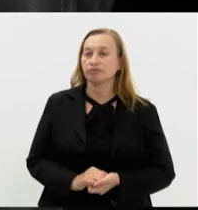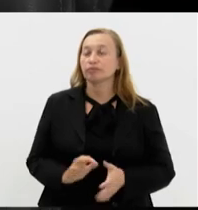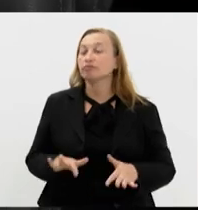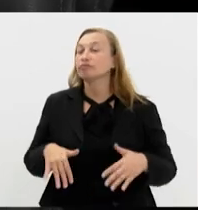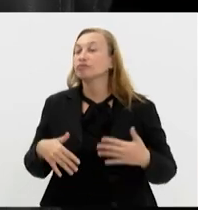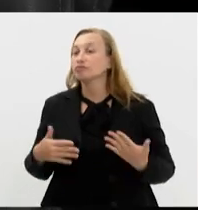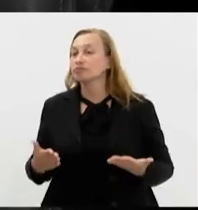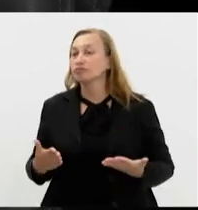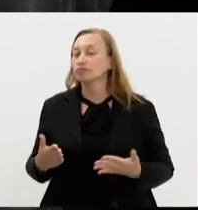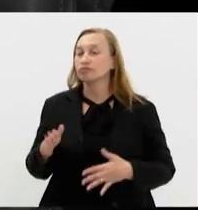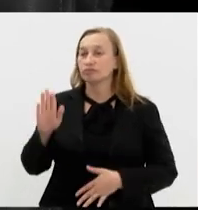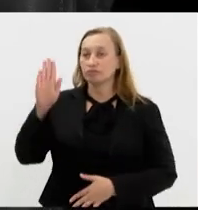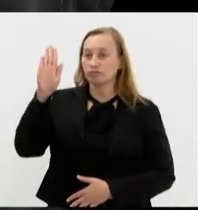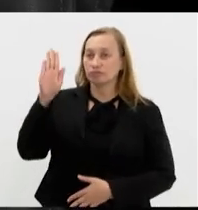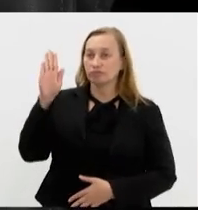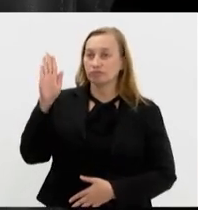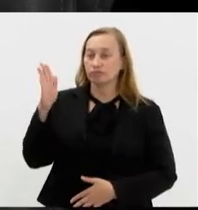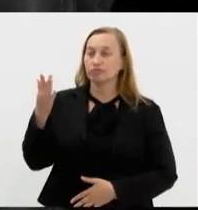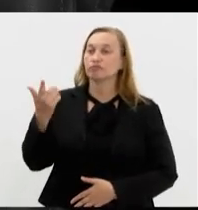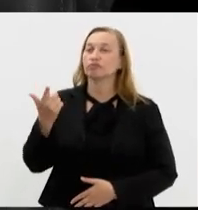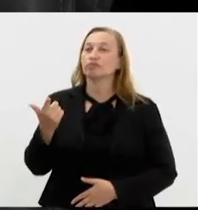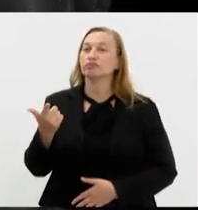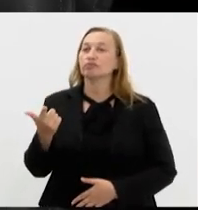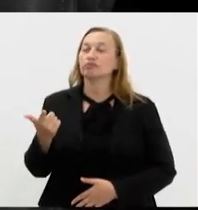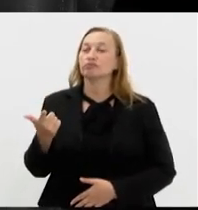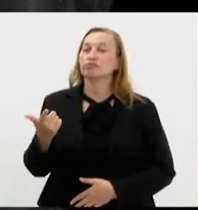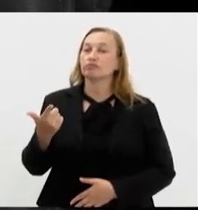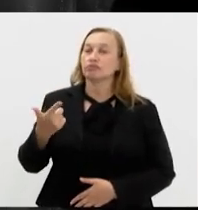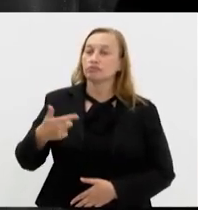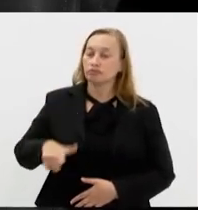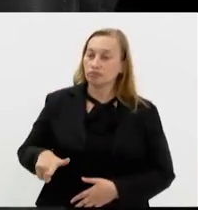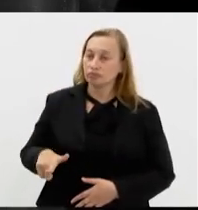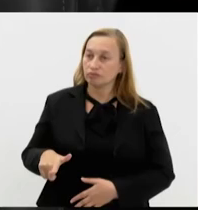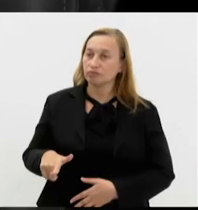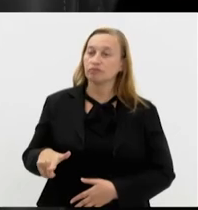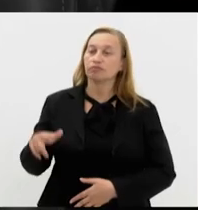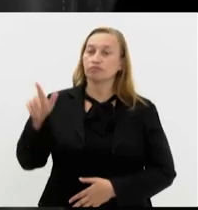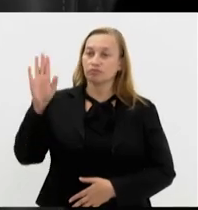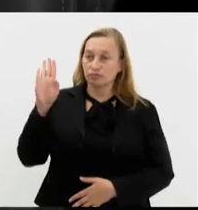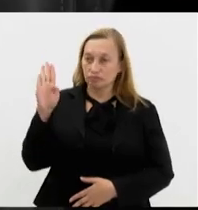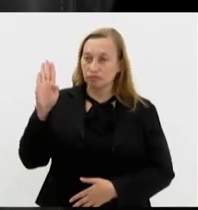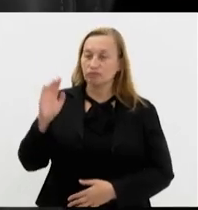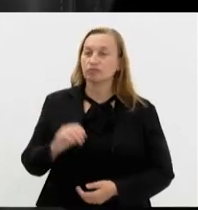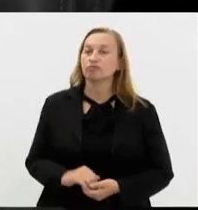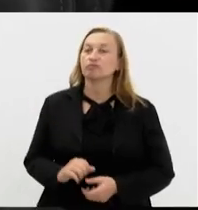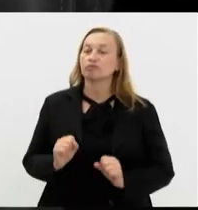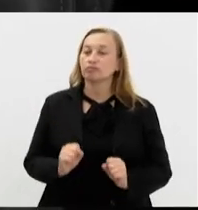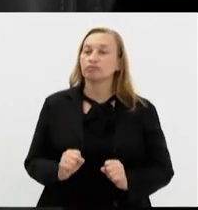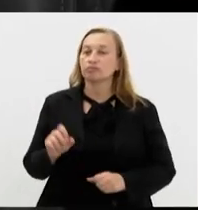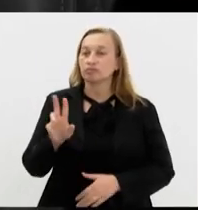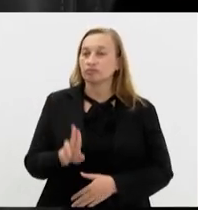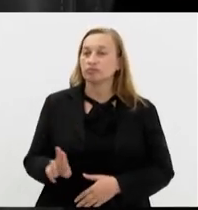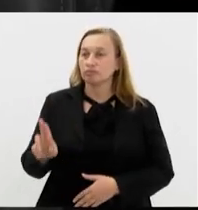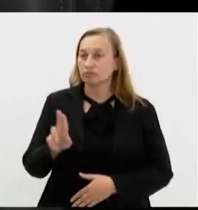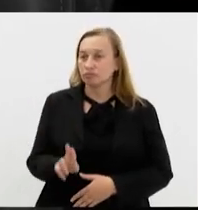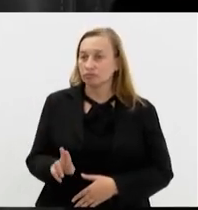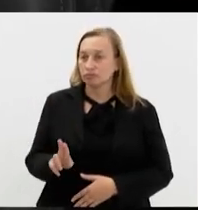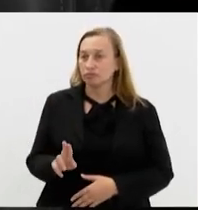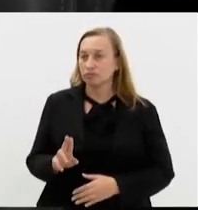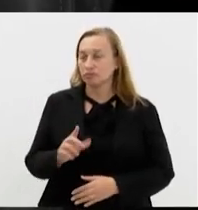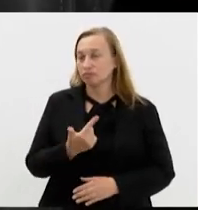candidatas à reeleição então é possível esse uso sem a